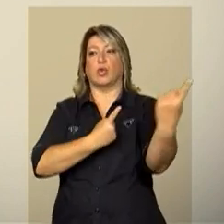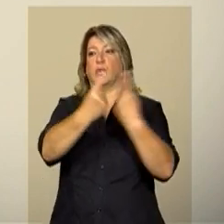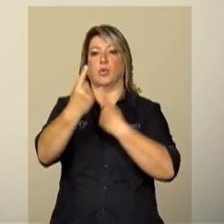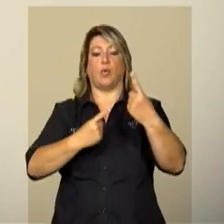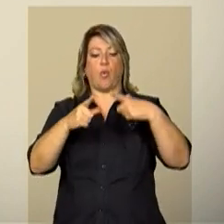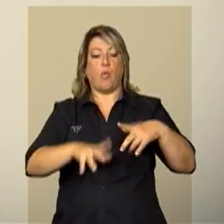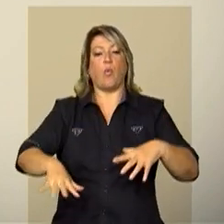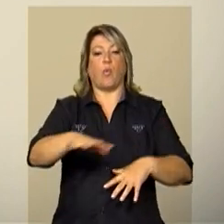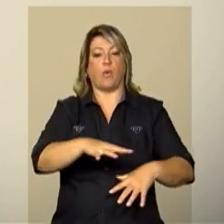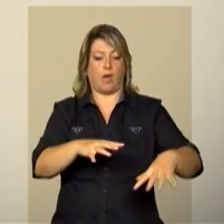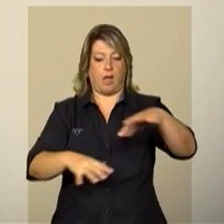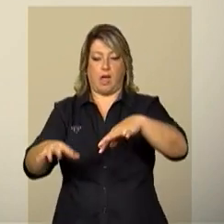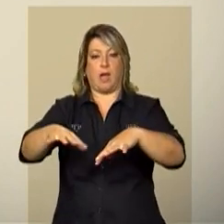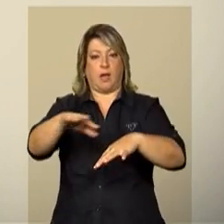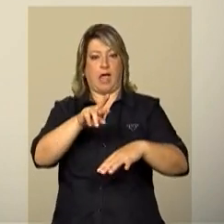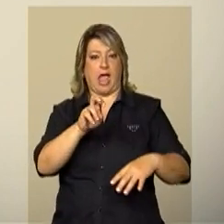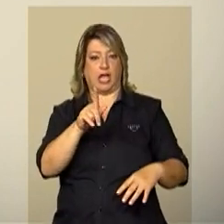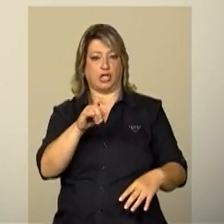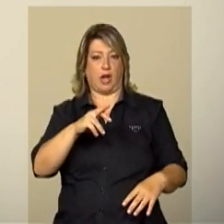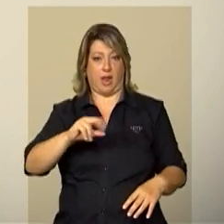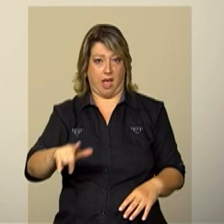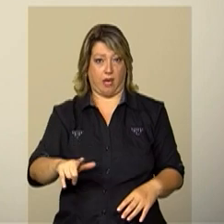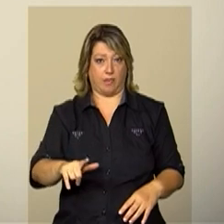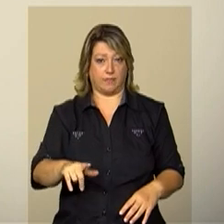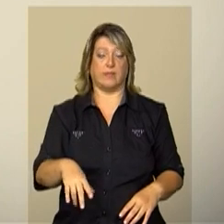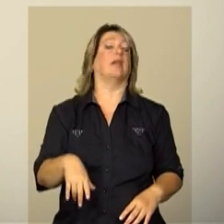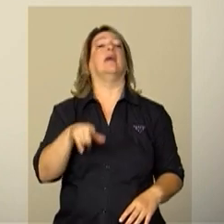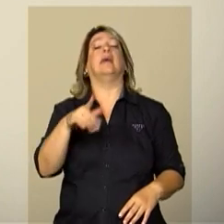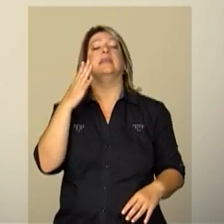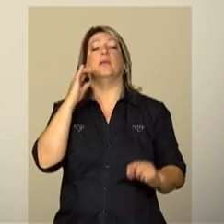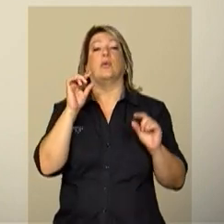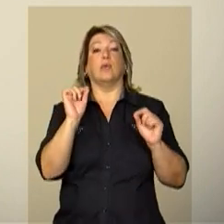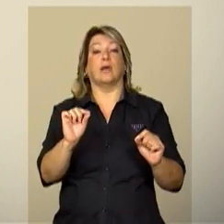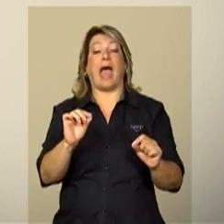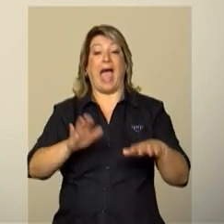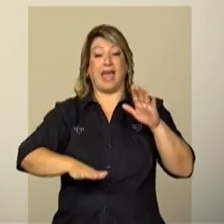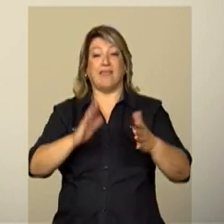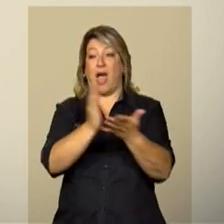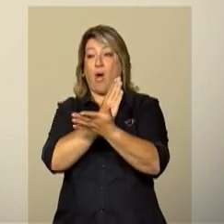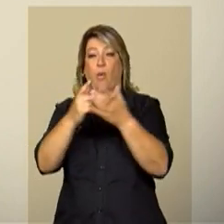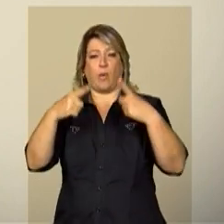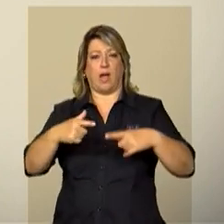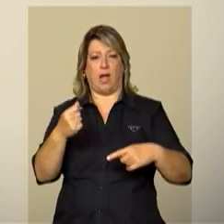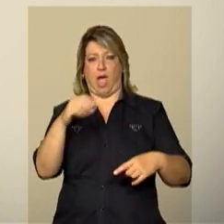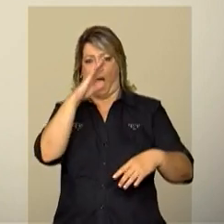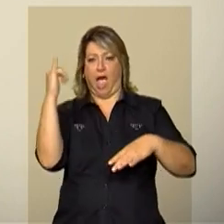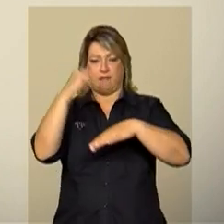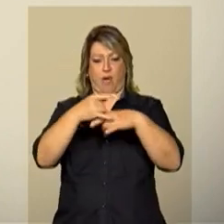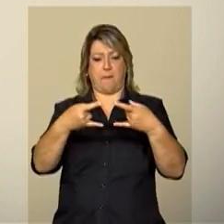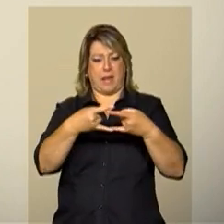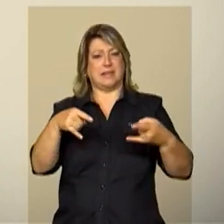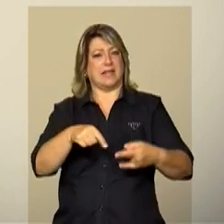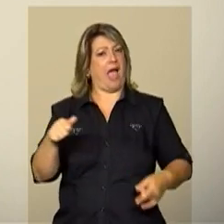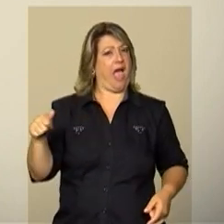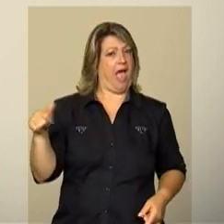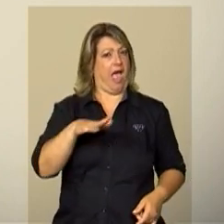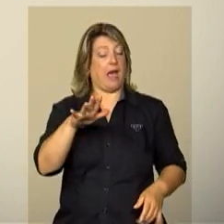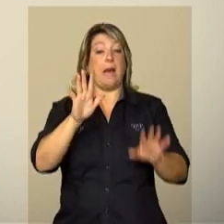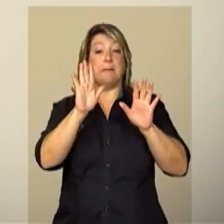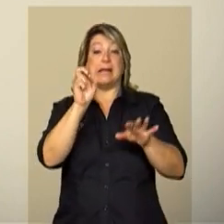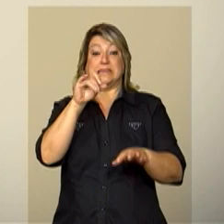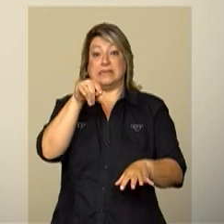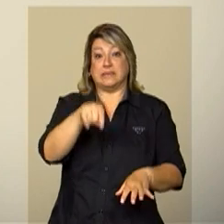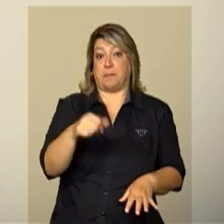regionais você sabe Luciano que em algumas regiões a passagem fica muito cara mas se aquela linha for importante